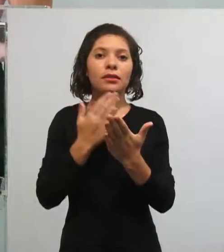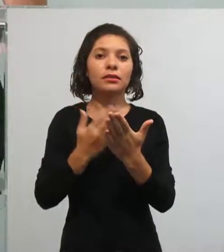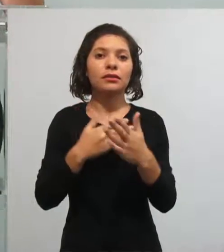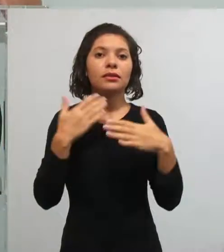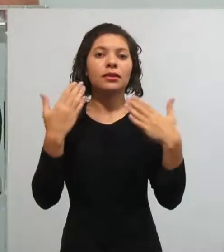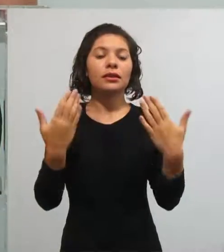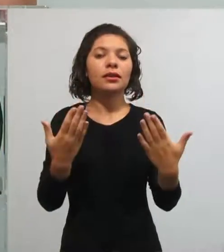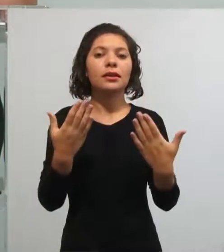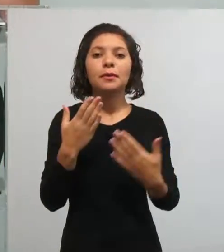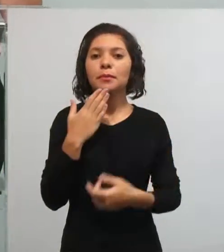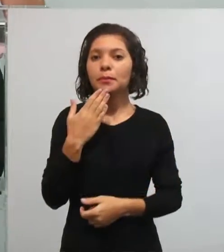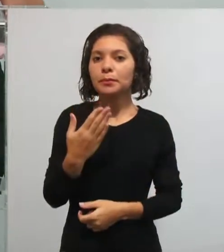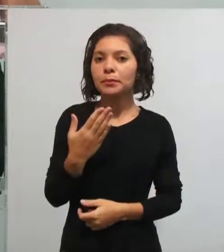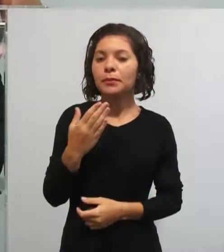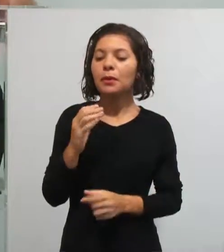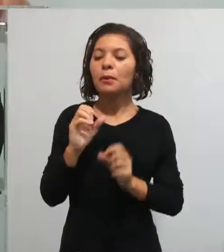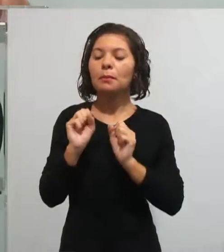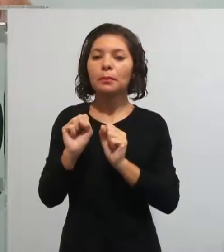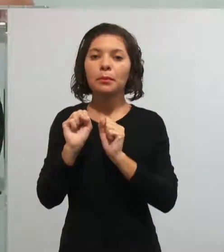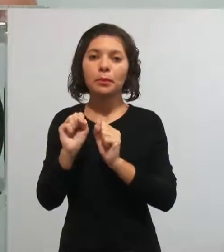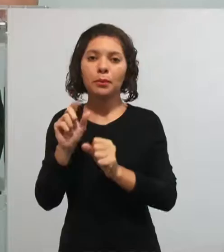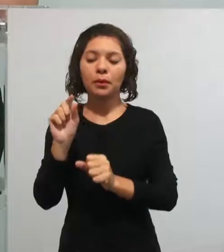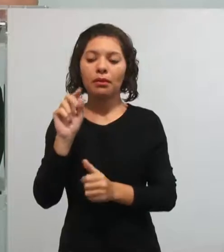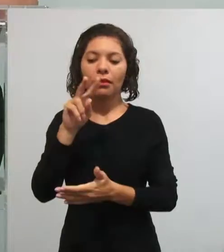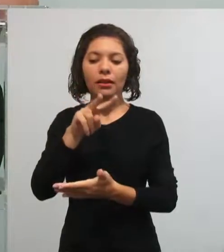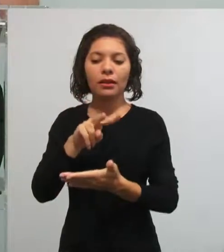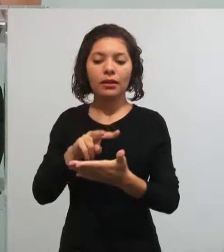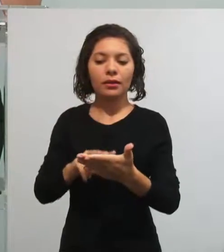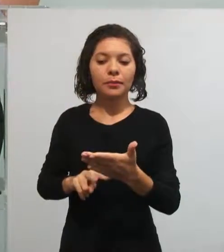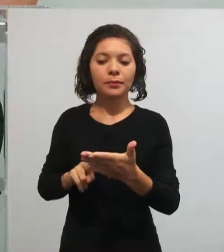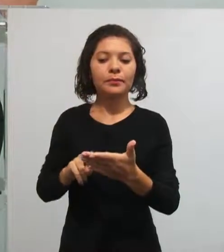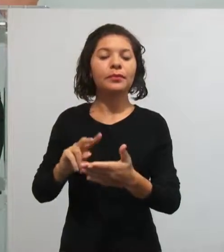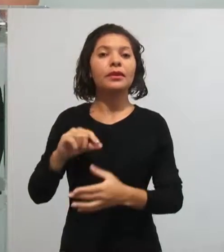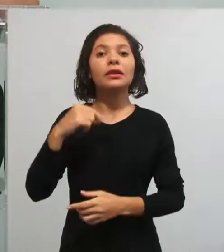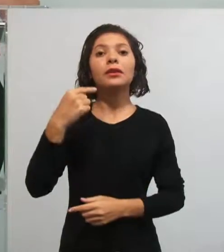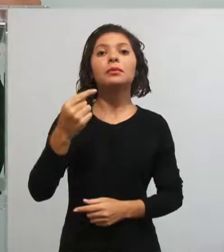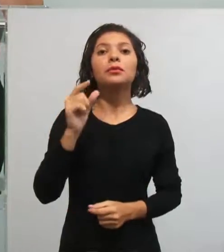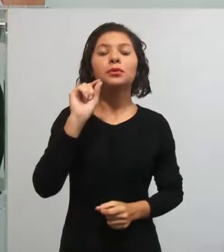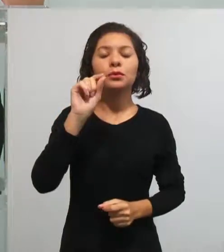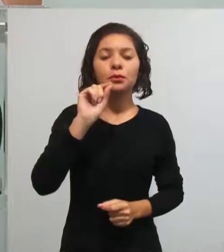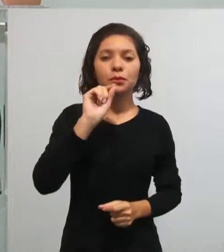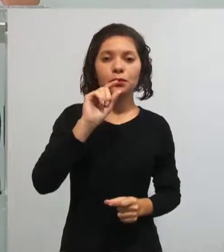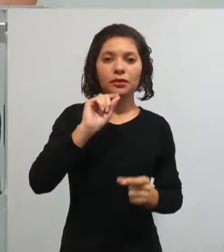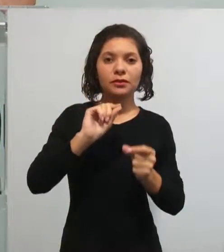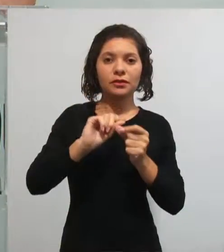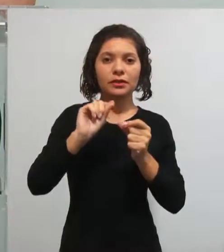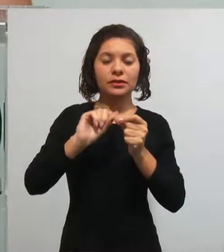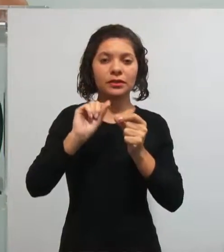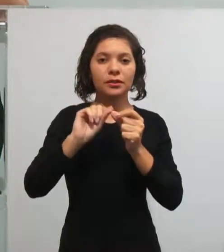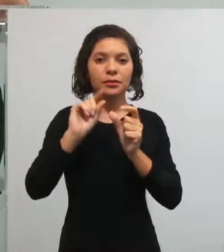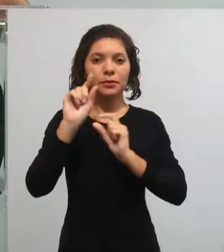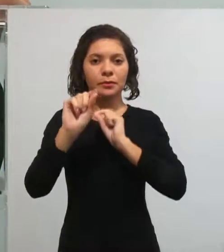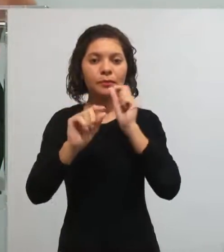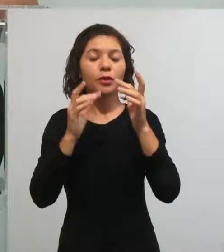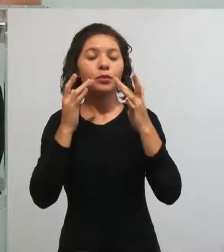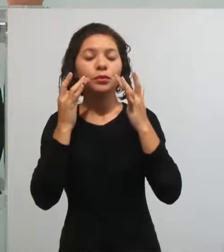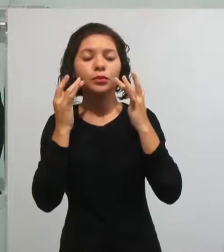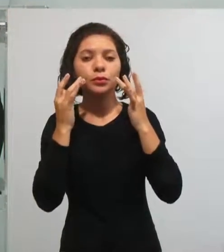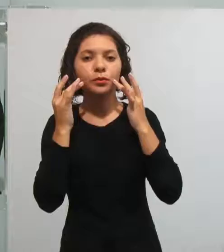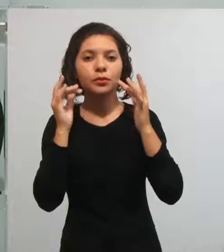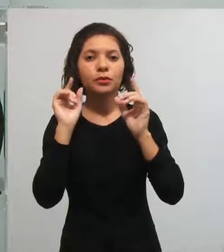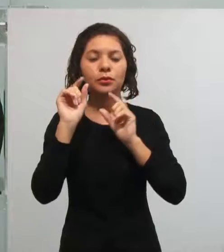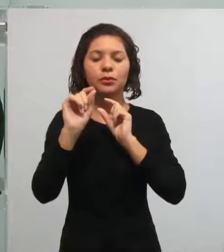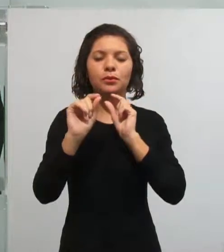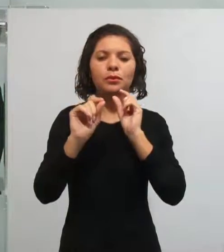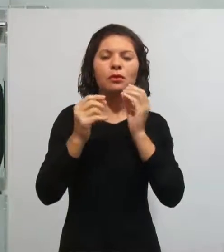peçam para eles lerem e depois peçam para fazer uma simulação.